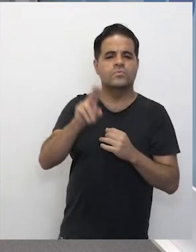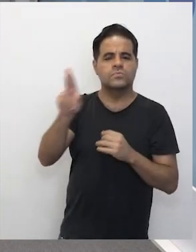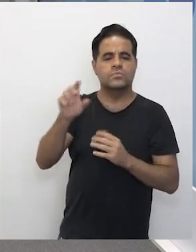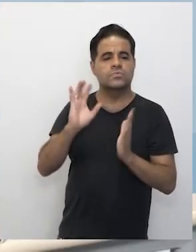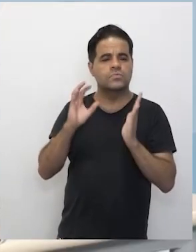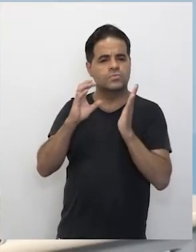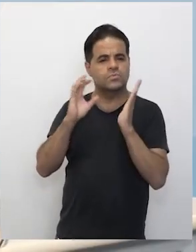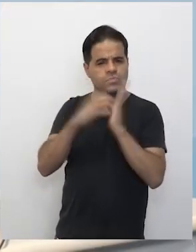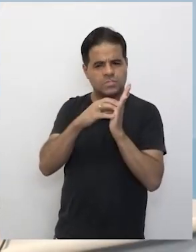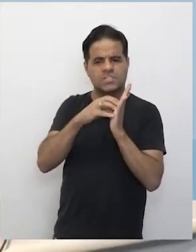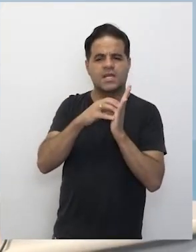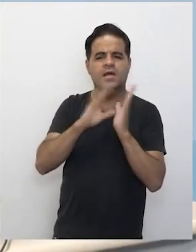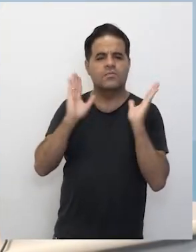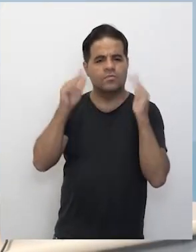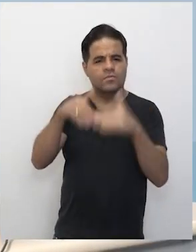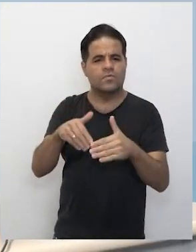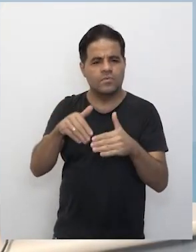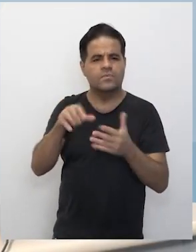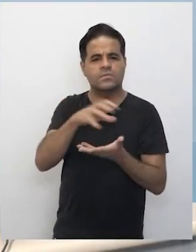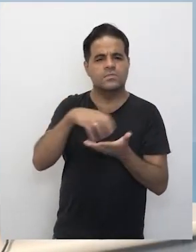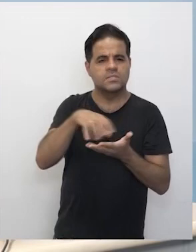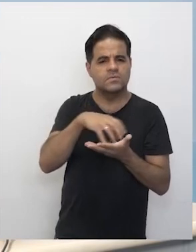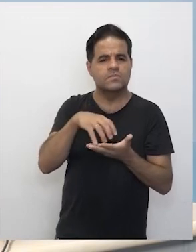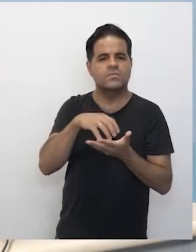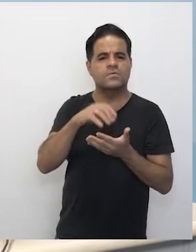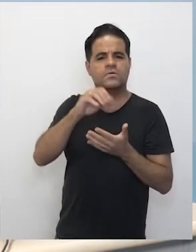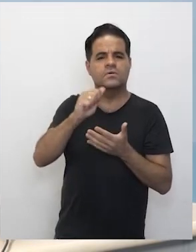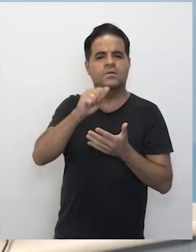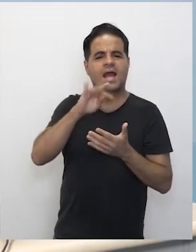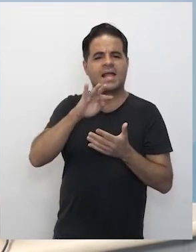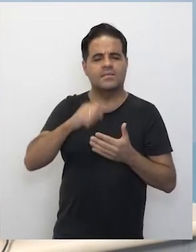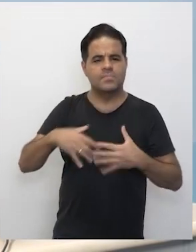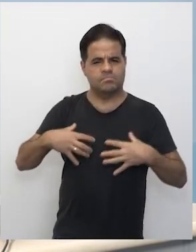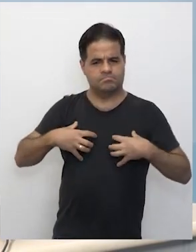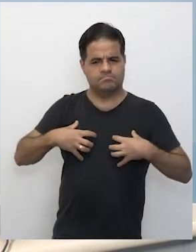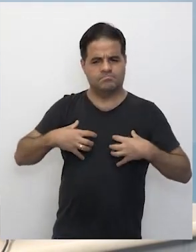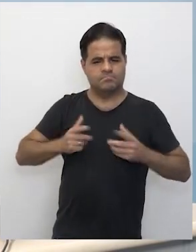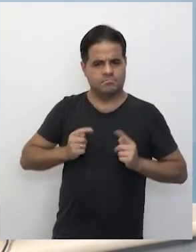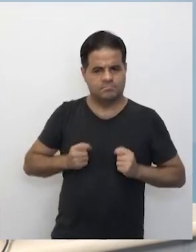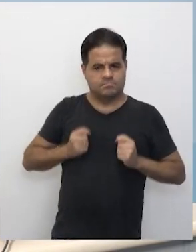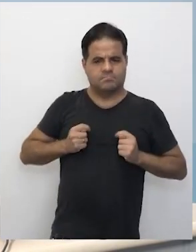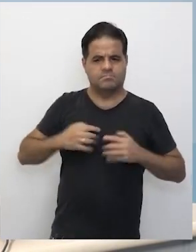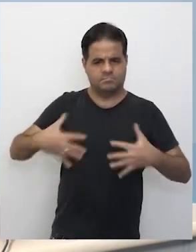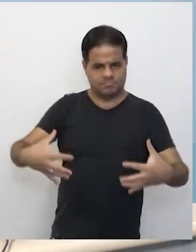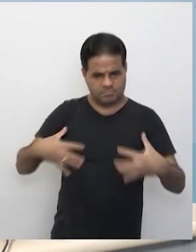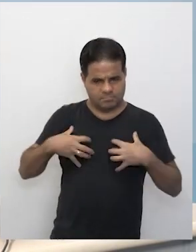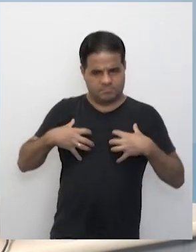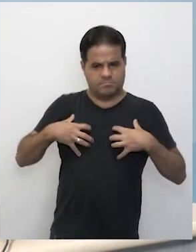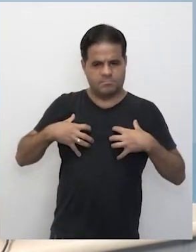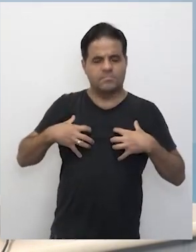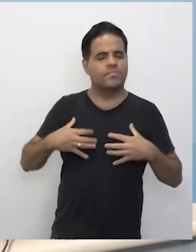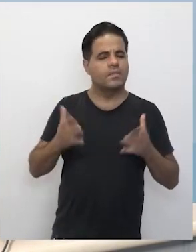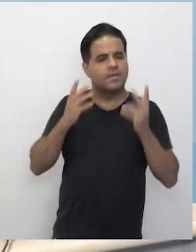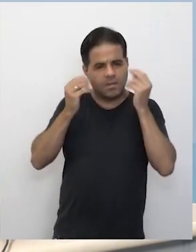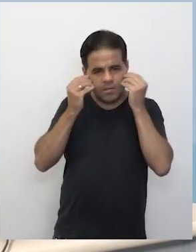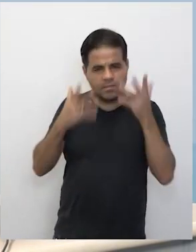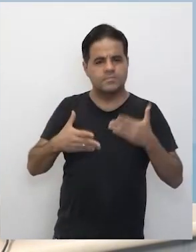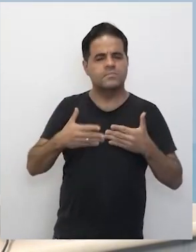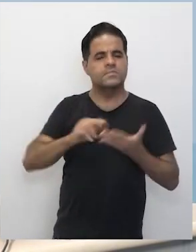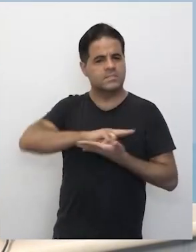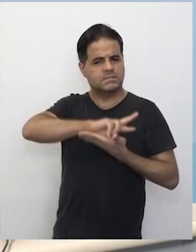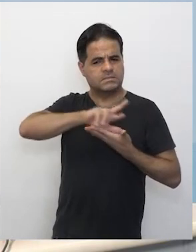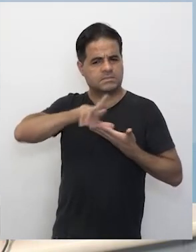centro focal dos quadros da Artemisa do colo do peito. É uma coisa que chama bastante atenção, né? Reforçando a